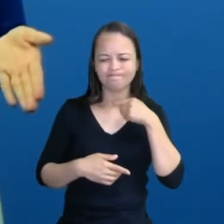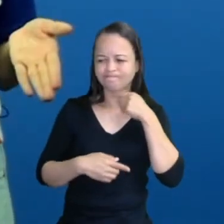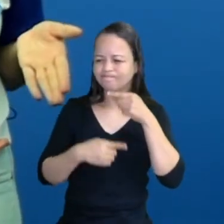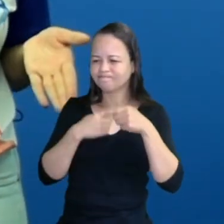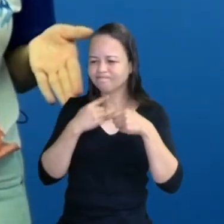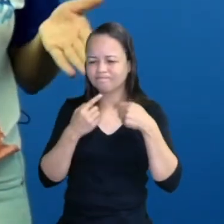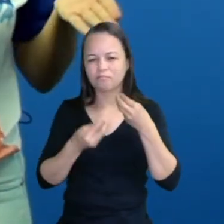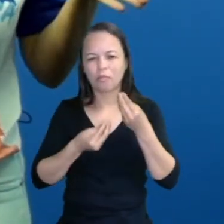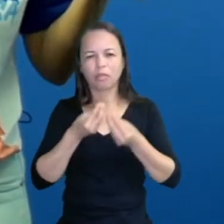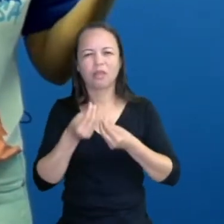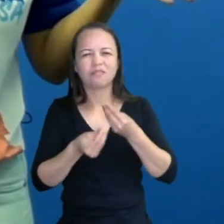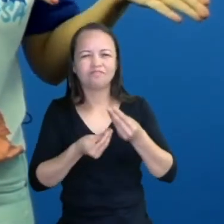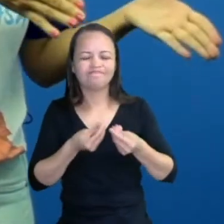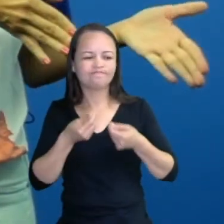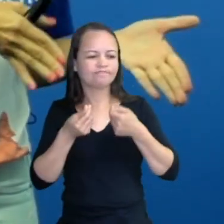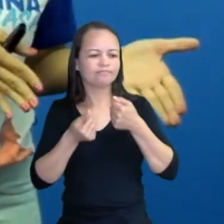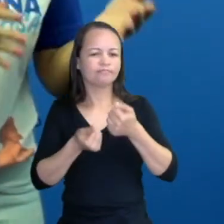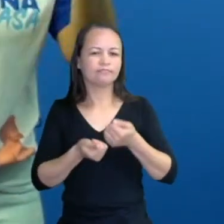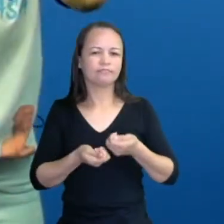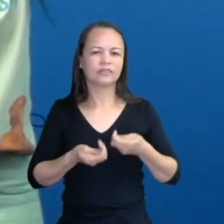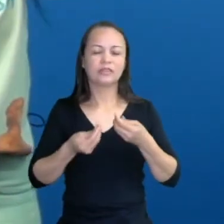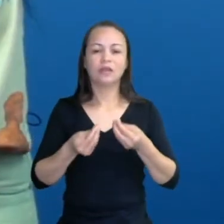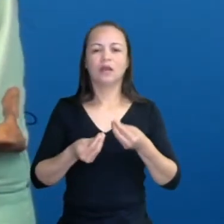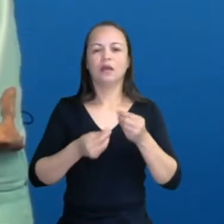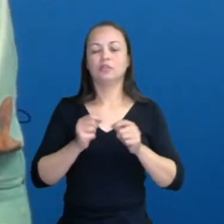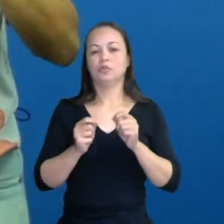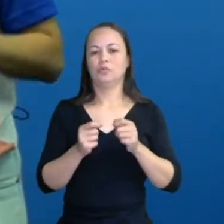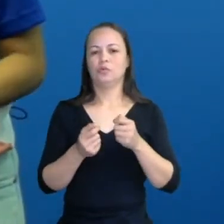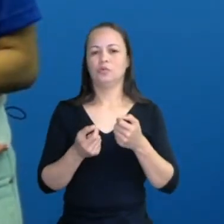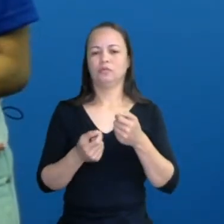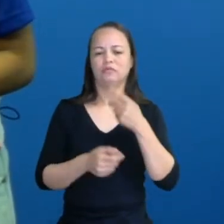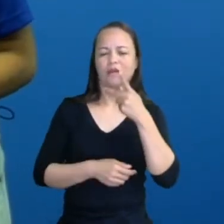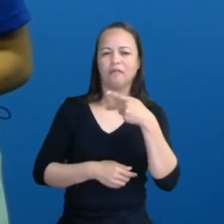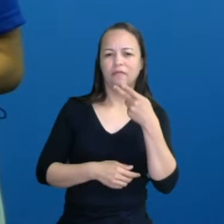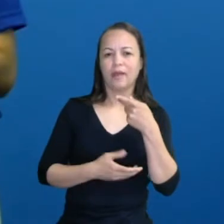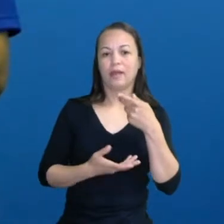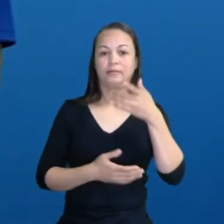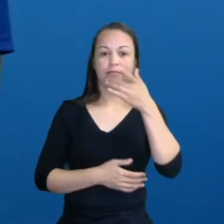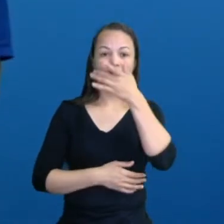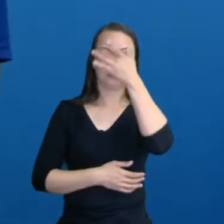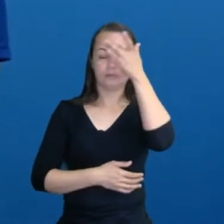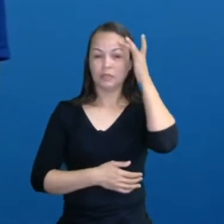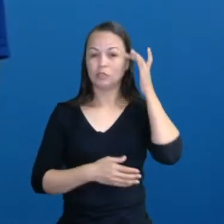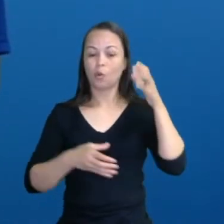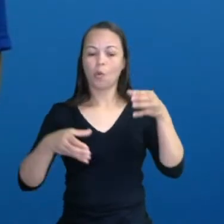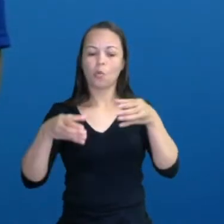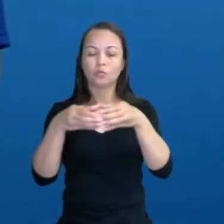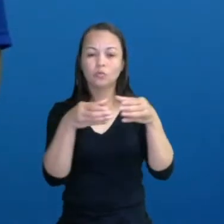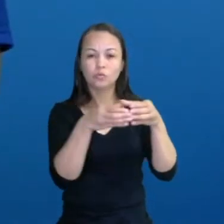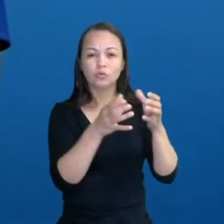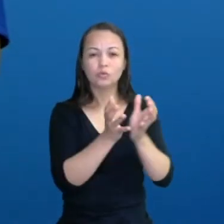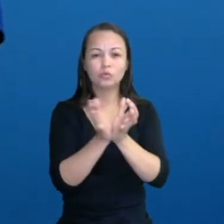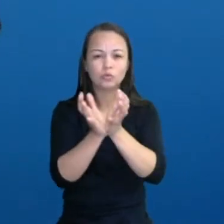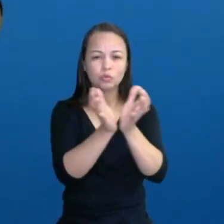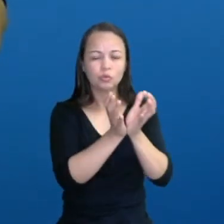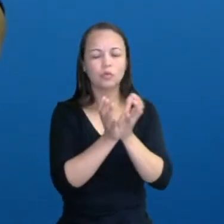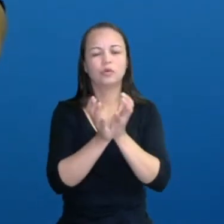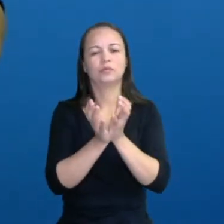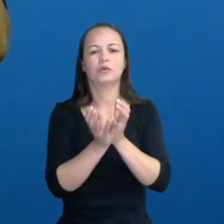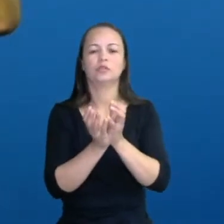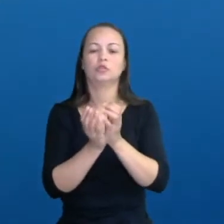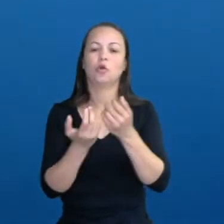ele começa a partir do questionamento dos indivíduos, dos grupos, sobre